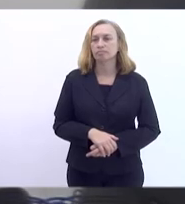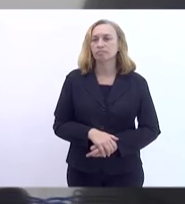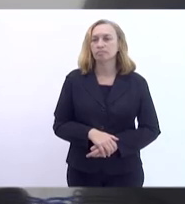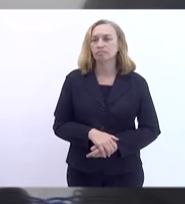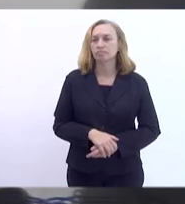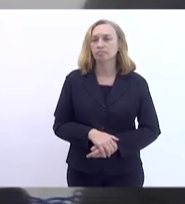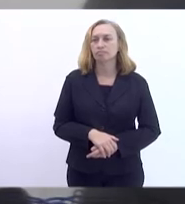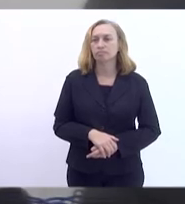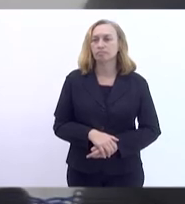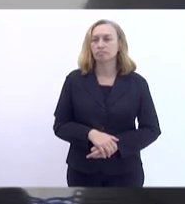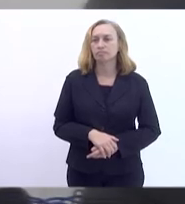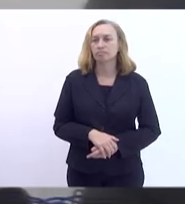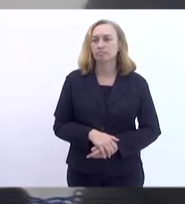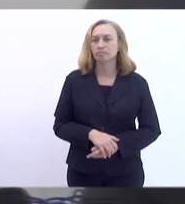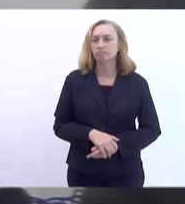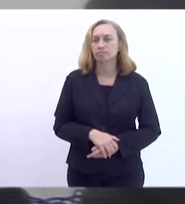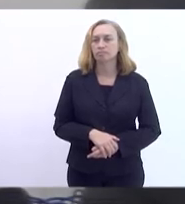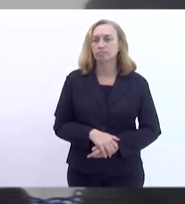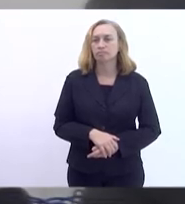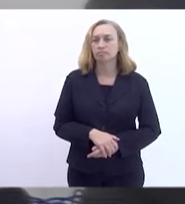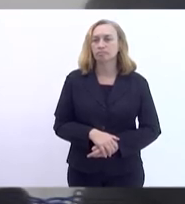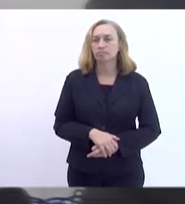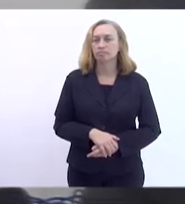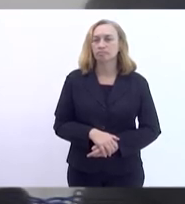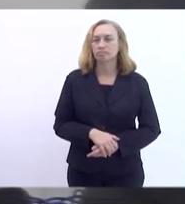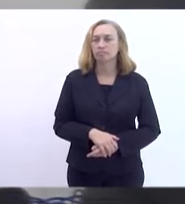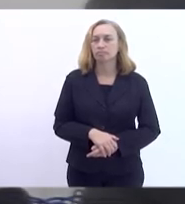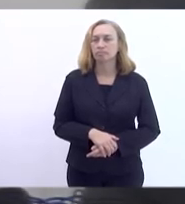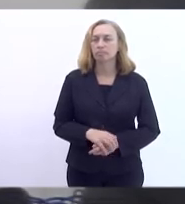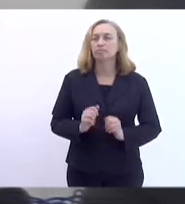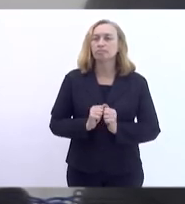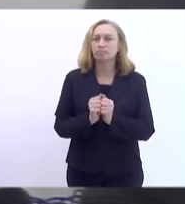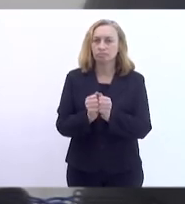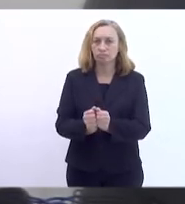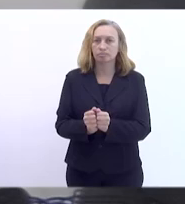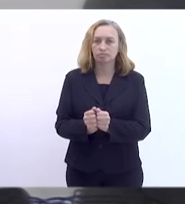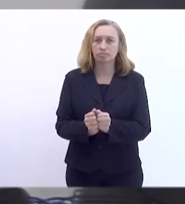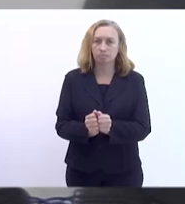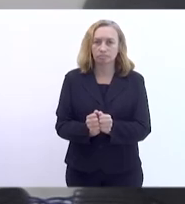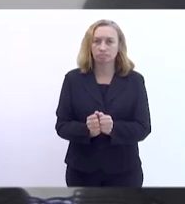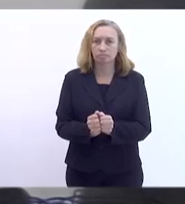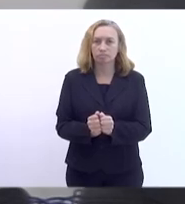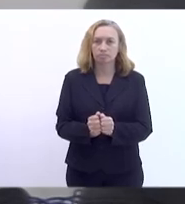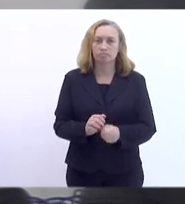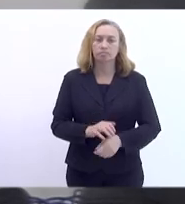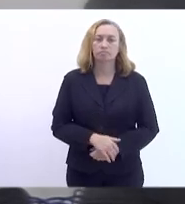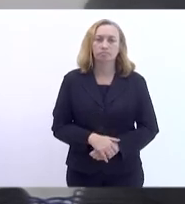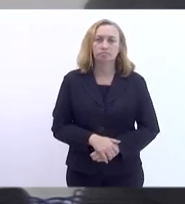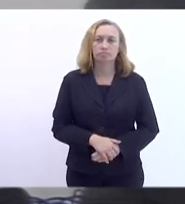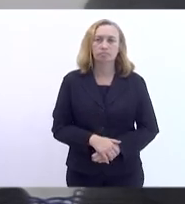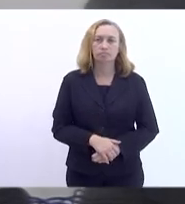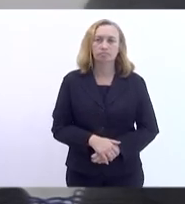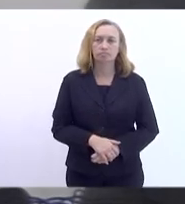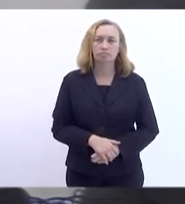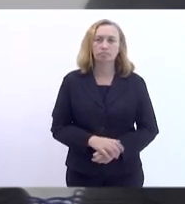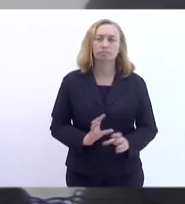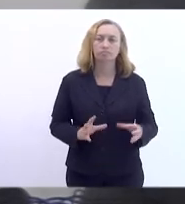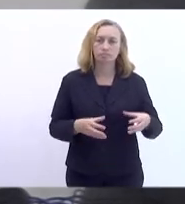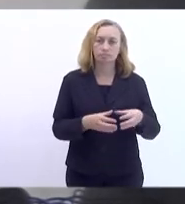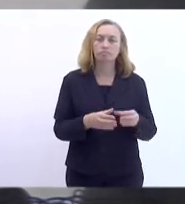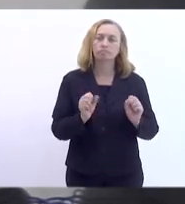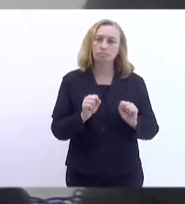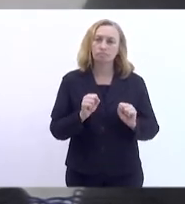uma Ah é em conjunto com a recomendação essa essa Câmara de arbitragem